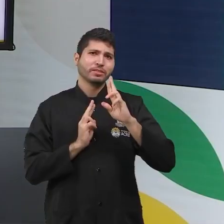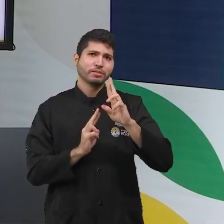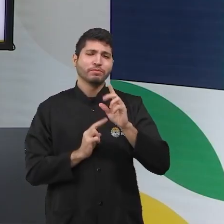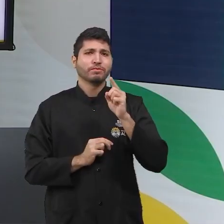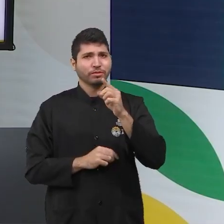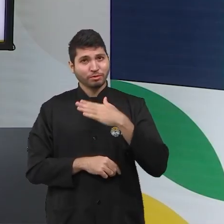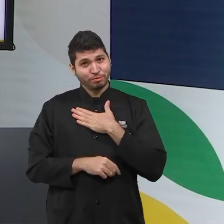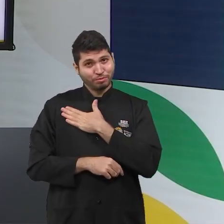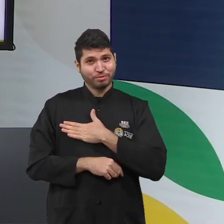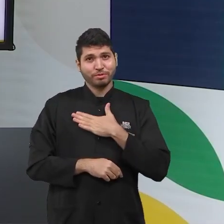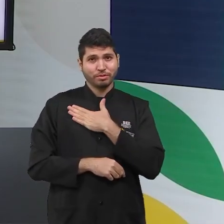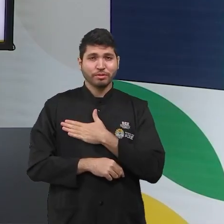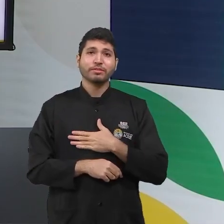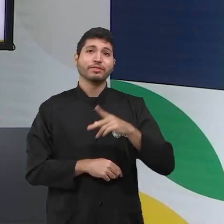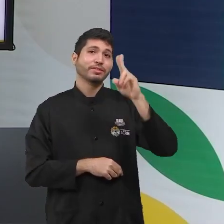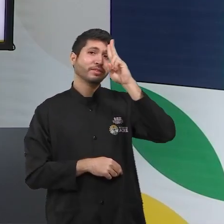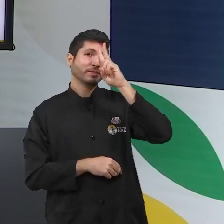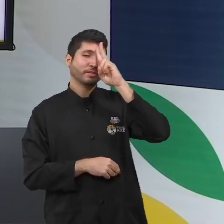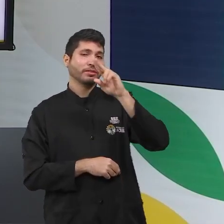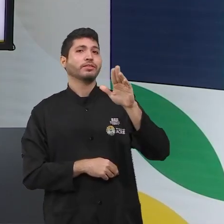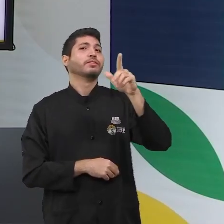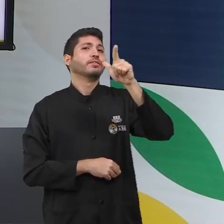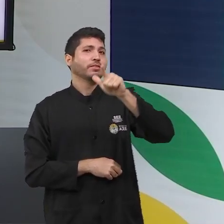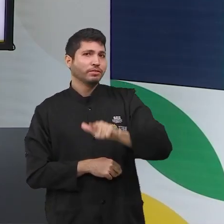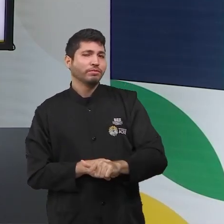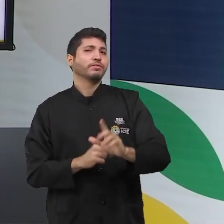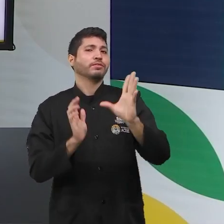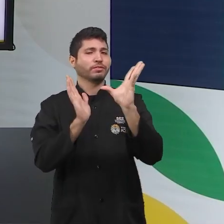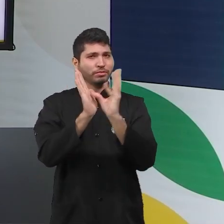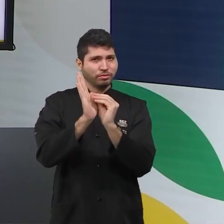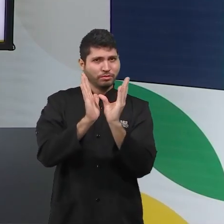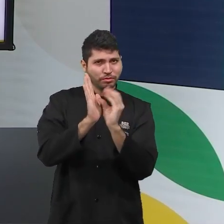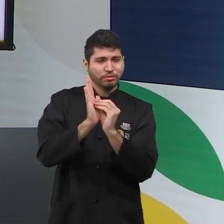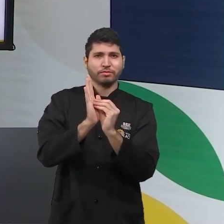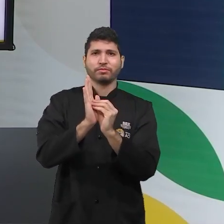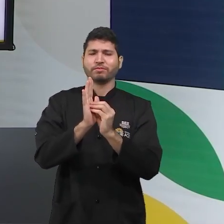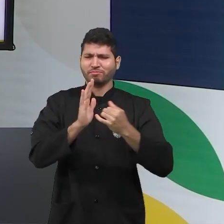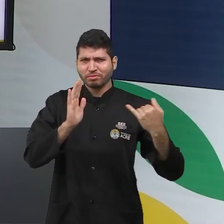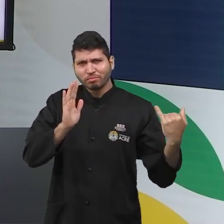vocês tenham relembrado aí dentro de vocês esses conteúdos que são